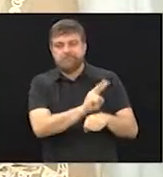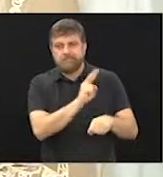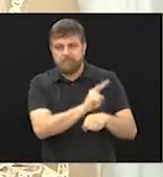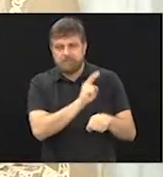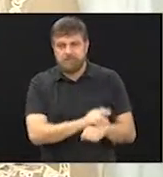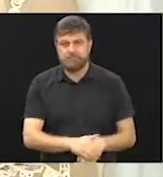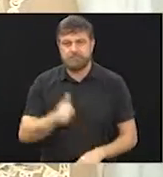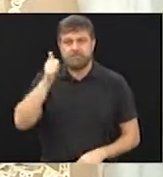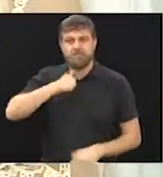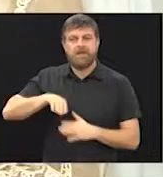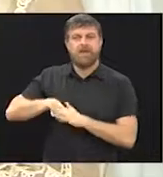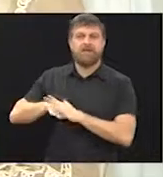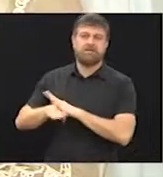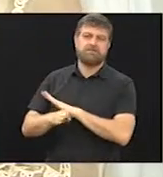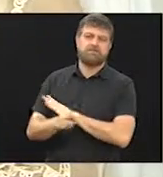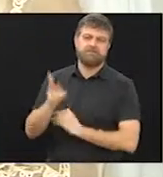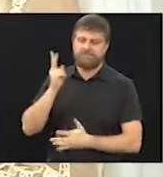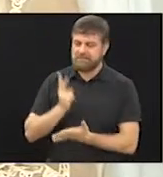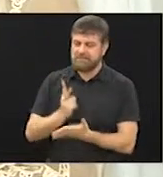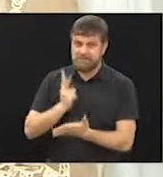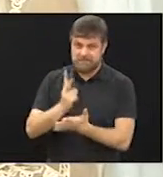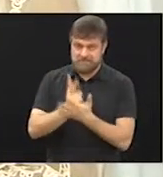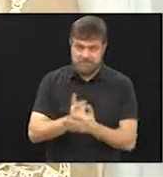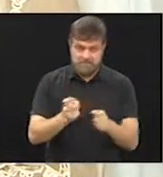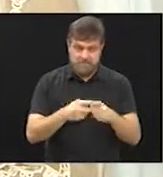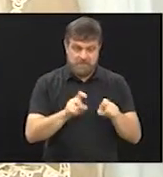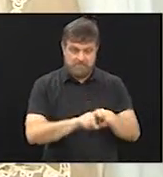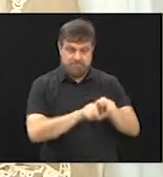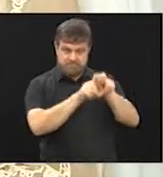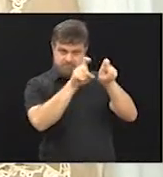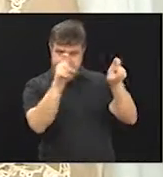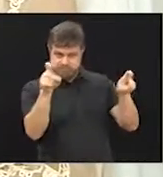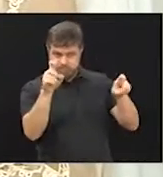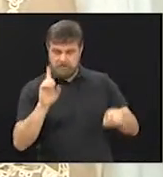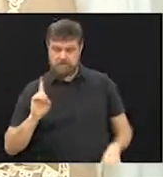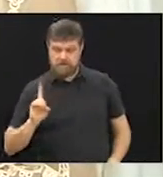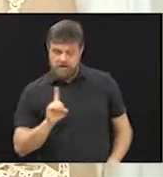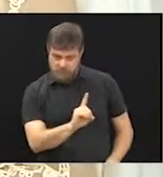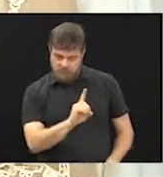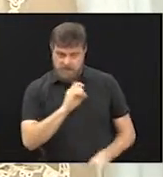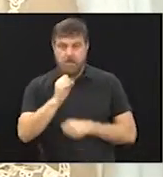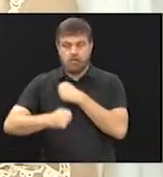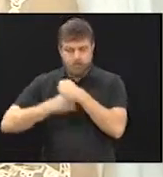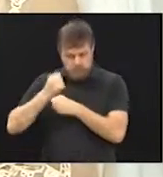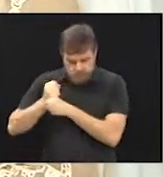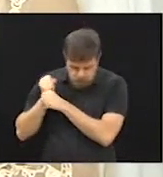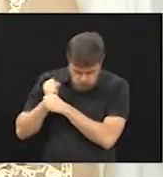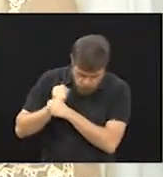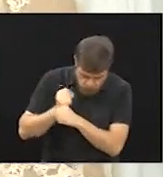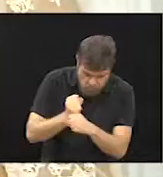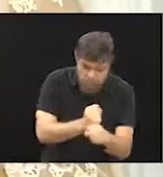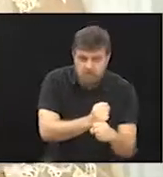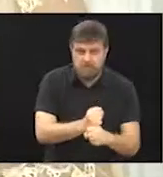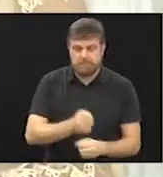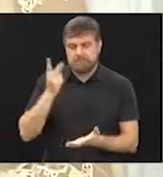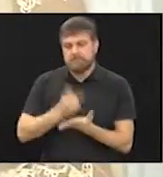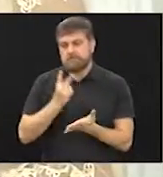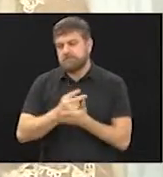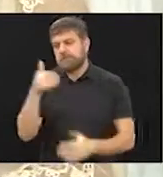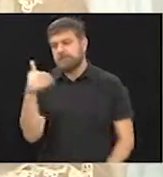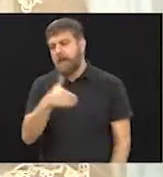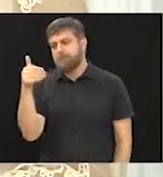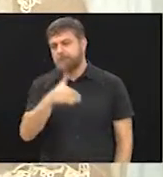já tem o hábito, geralmente, de procurar o ginecologista uma vez por ano. E nessa frequência